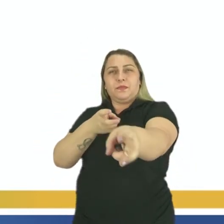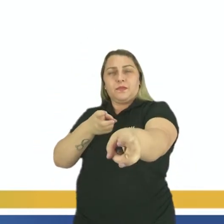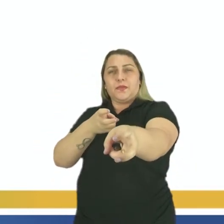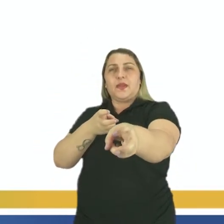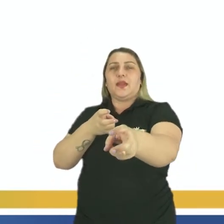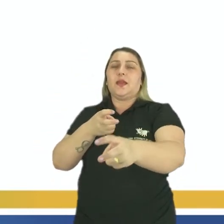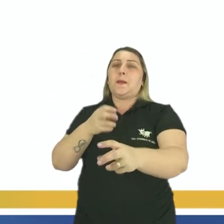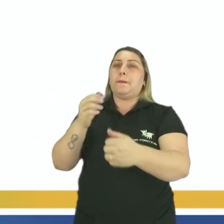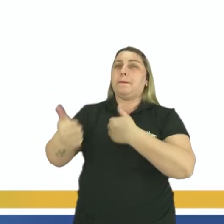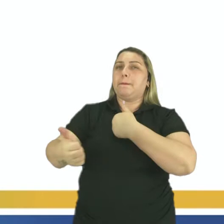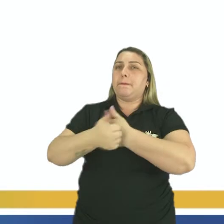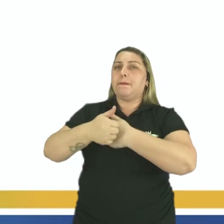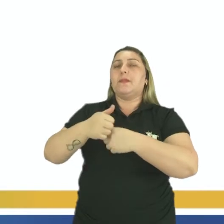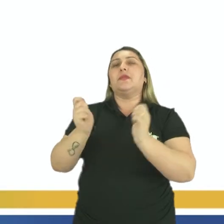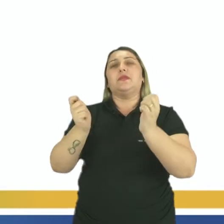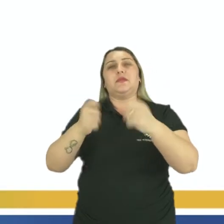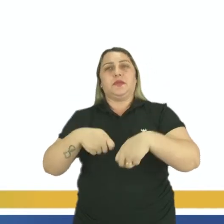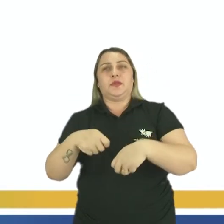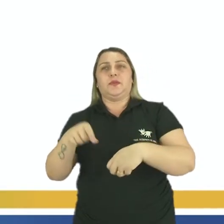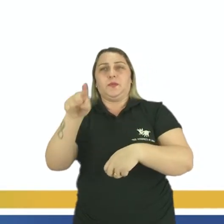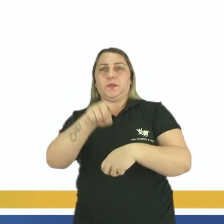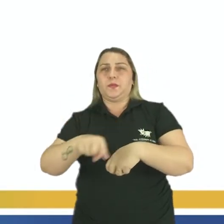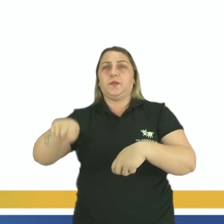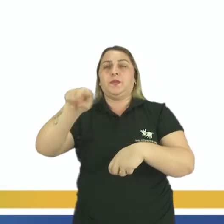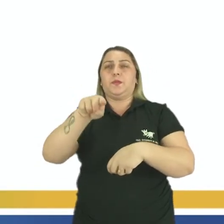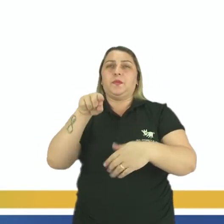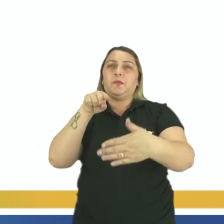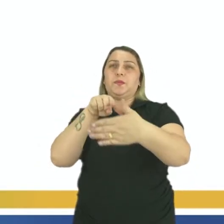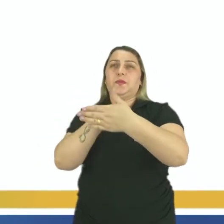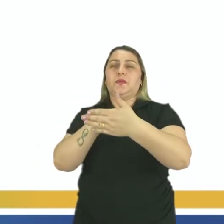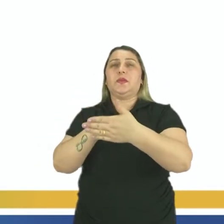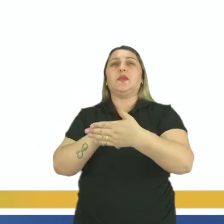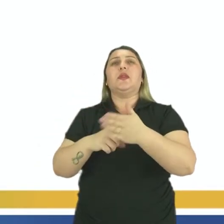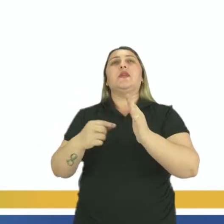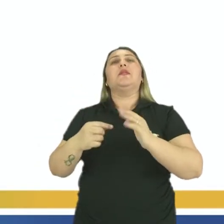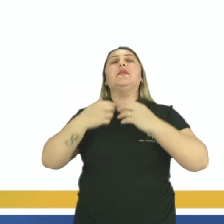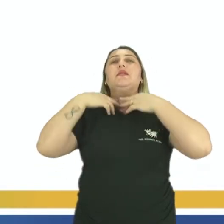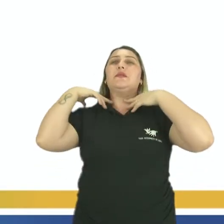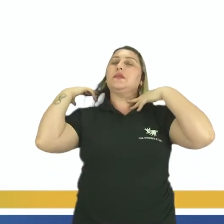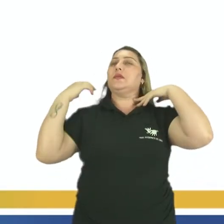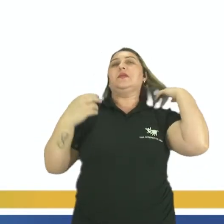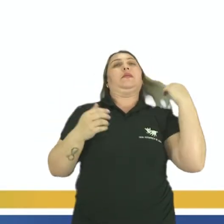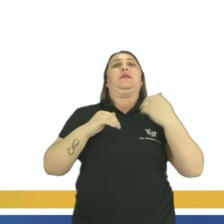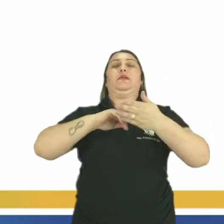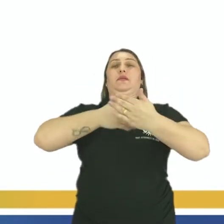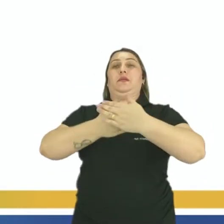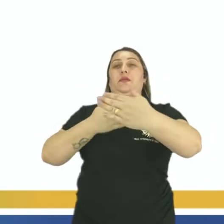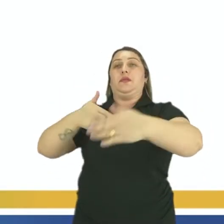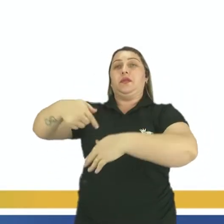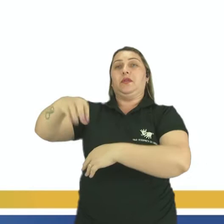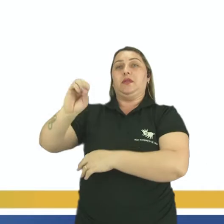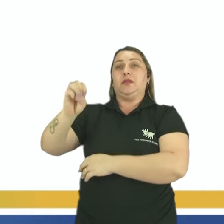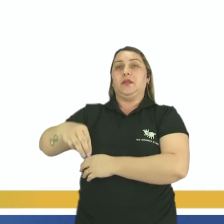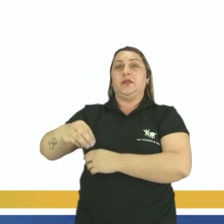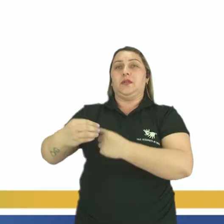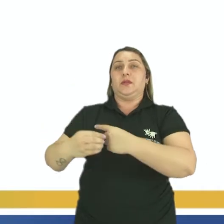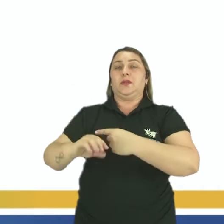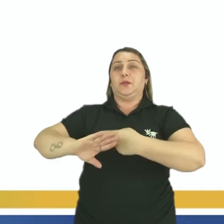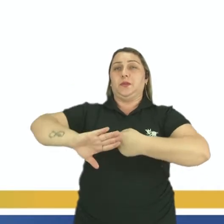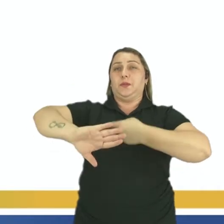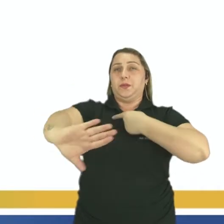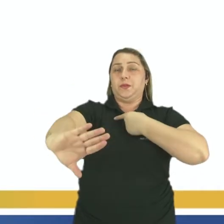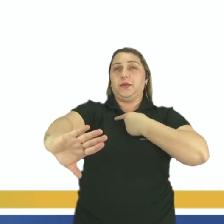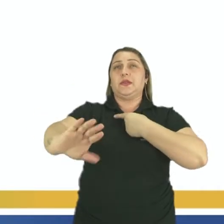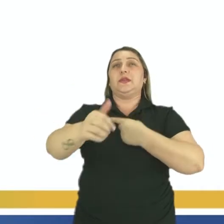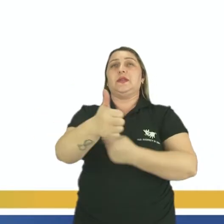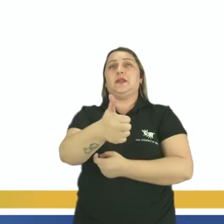flechas o mais perto possível do centro do alvo, que está localizado a uma distância de 70 metros e tem